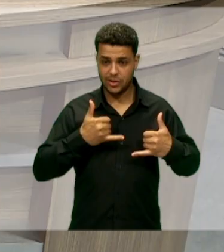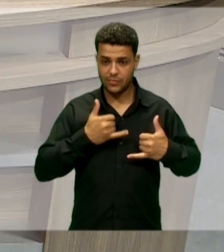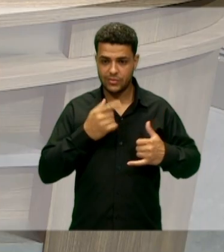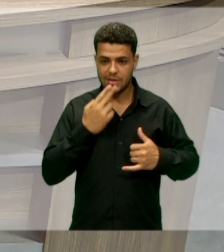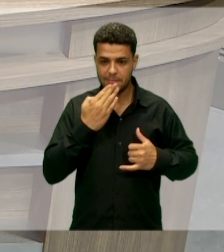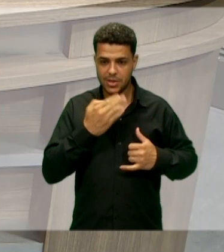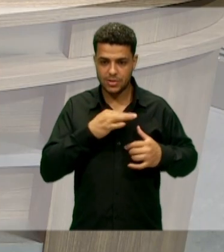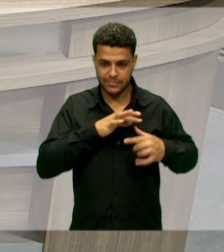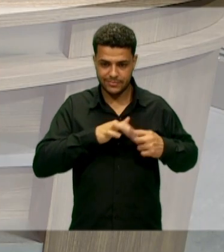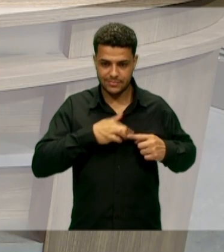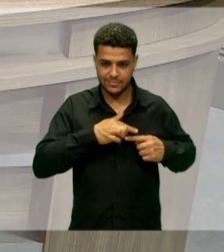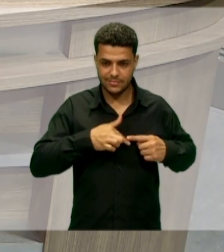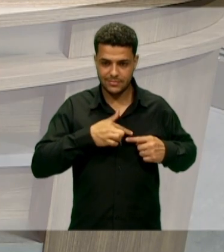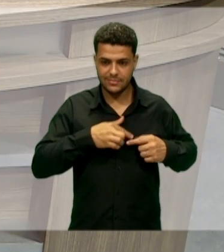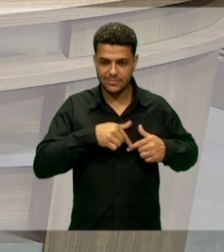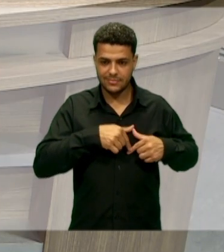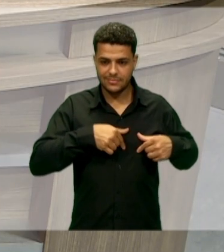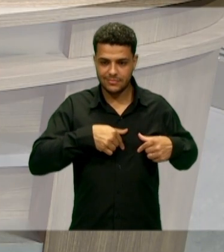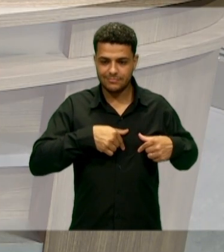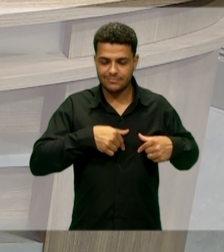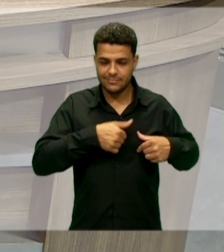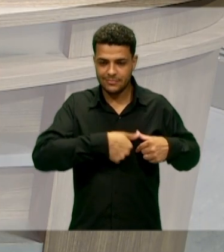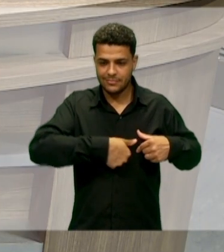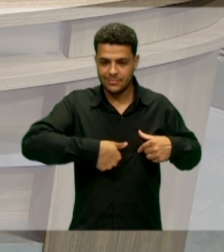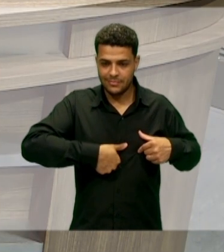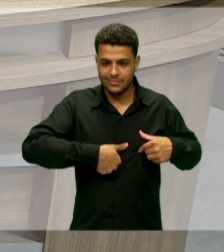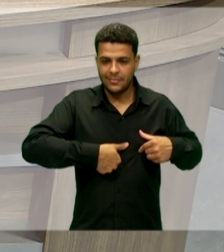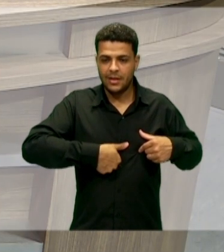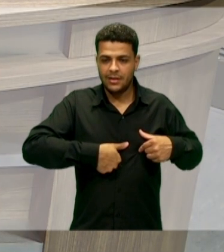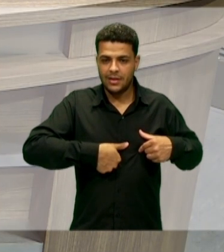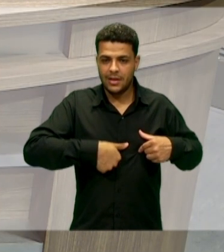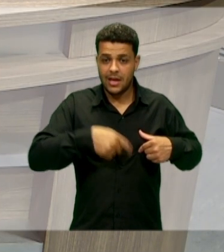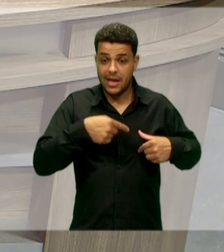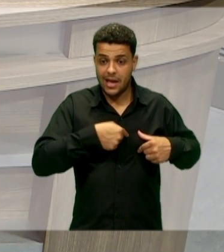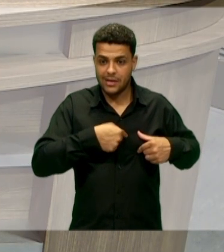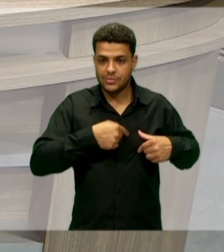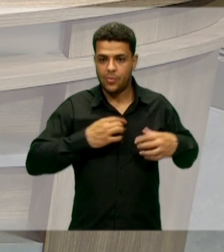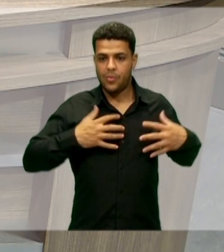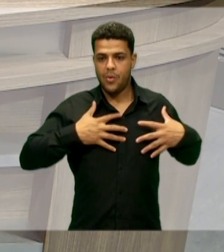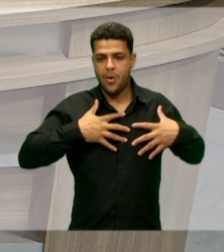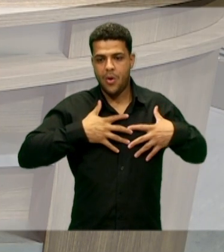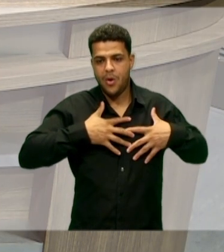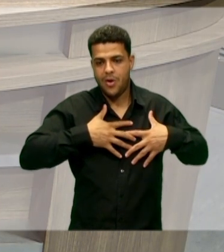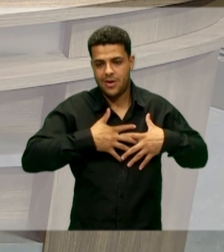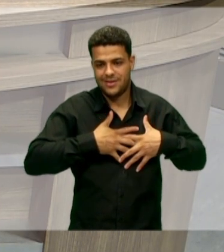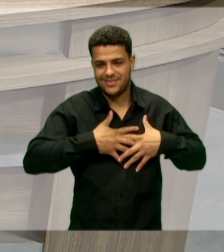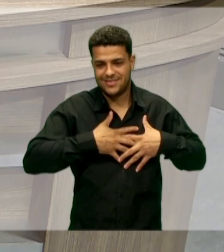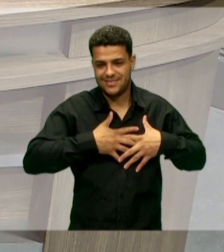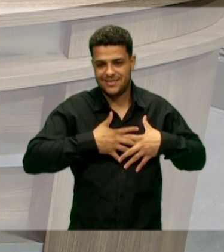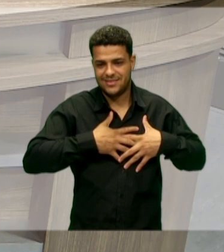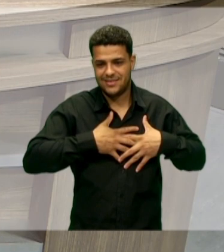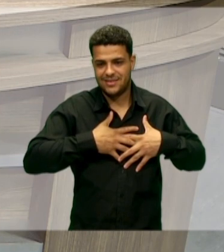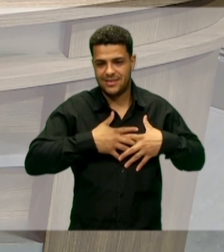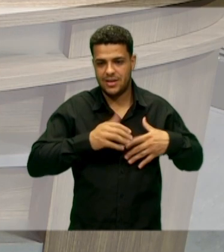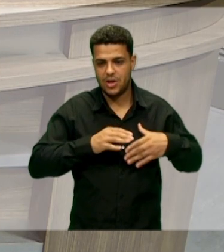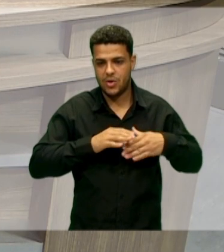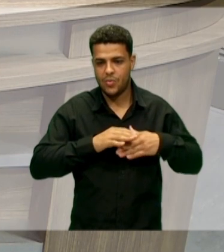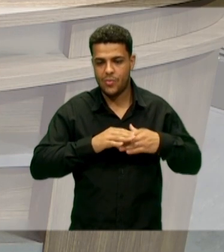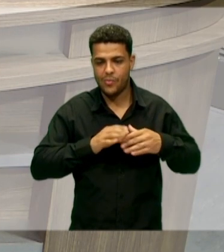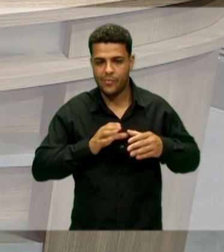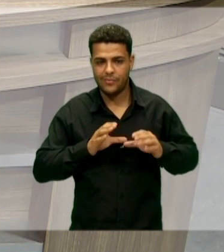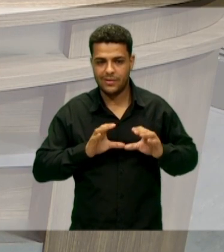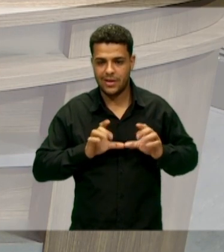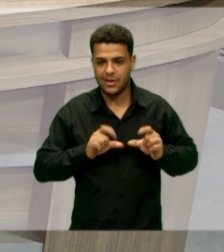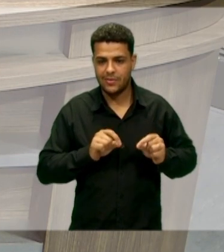isolante. Você veda esse curto-circuito e a função celular se restabelece e o câncer morre.